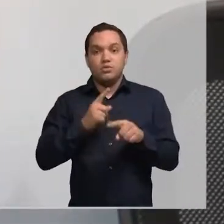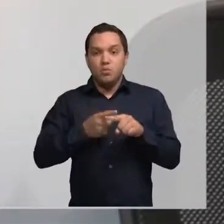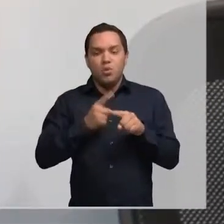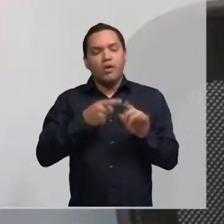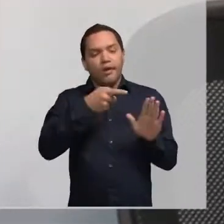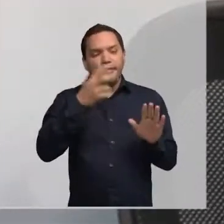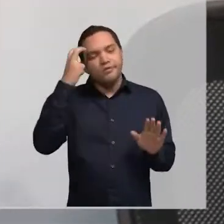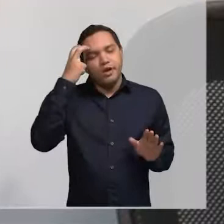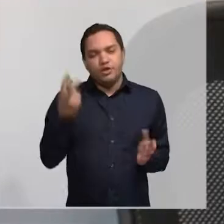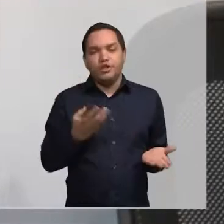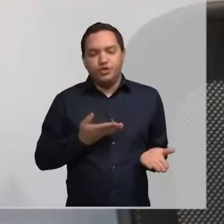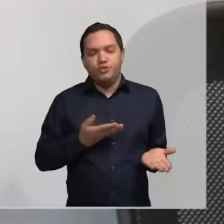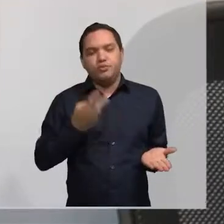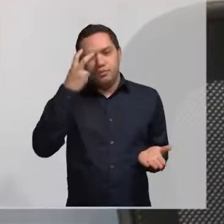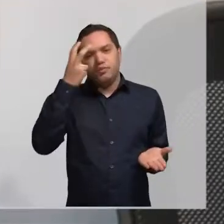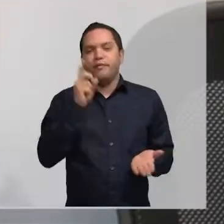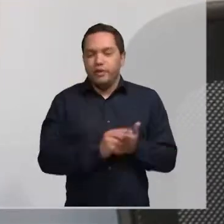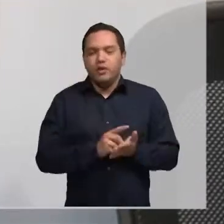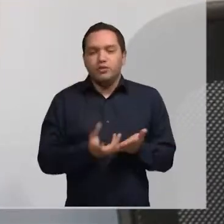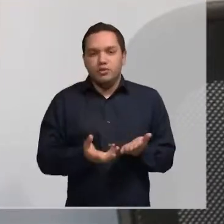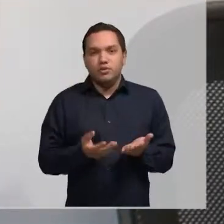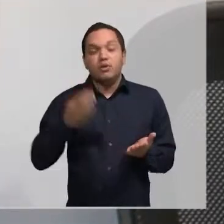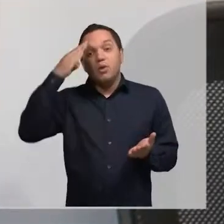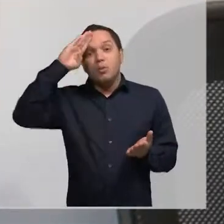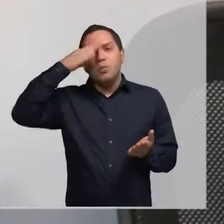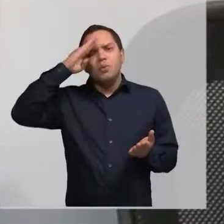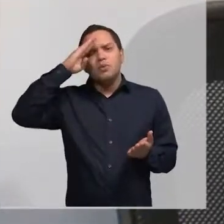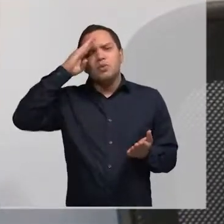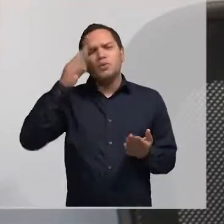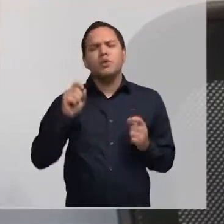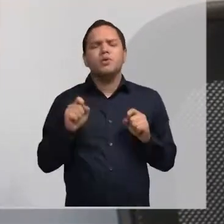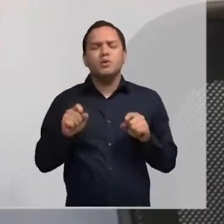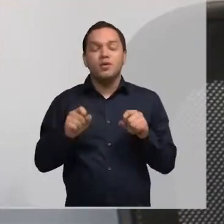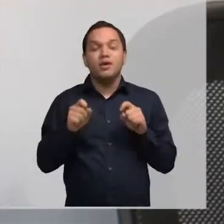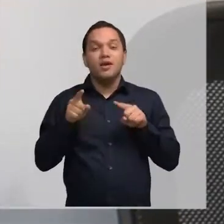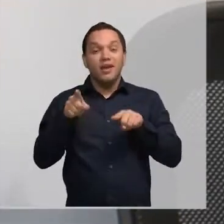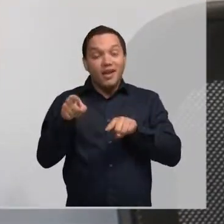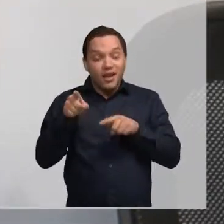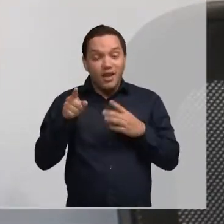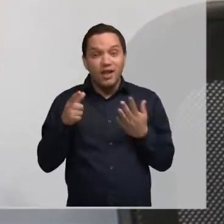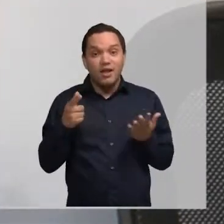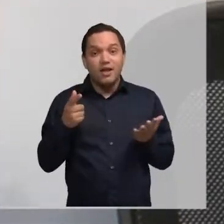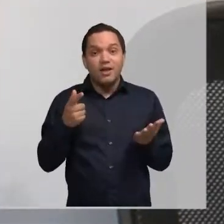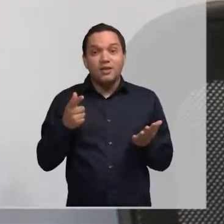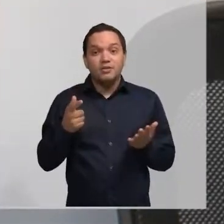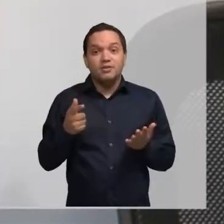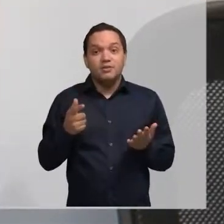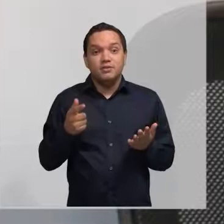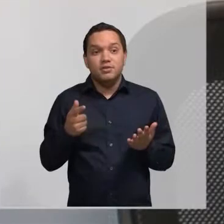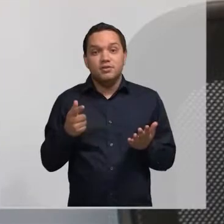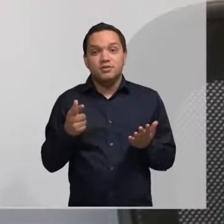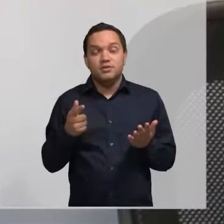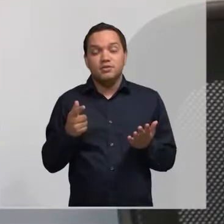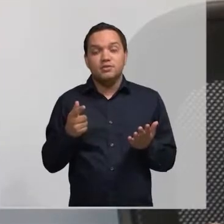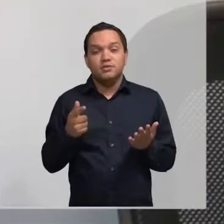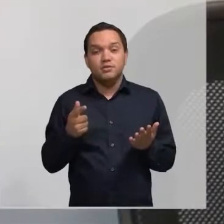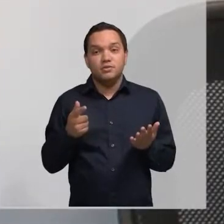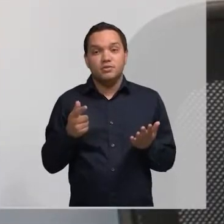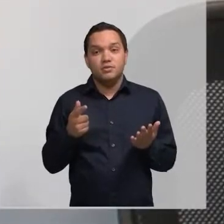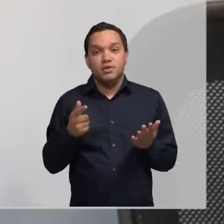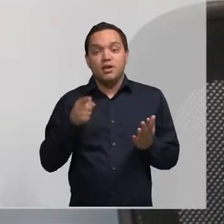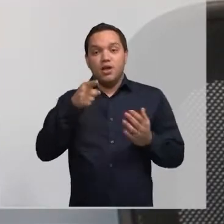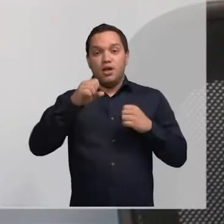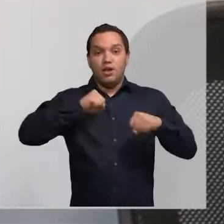fazer isso, né, Luiz? A realidade é essa. O Bolsonaro é interessante. Ele literalmente usa os